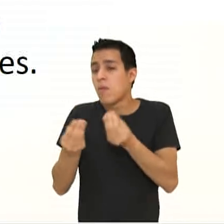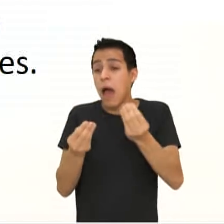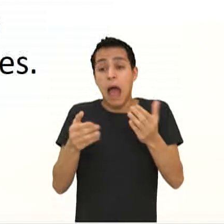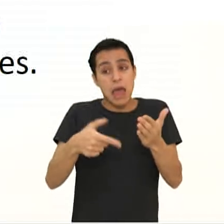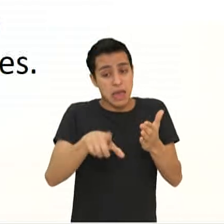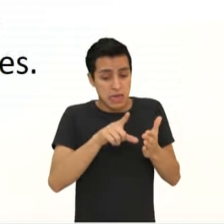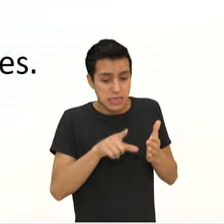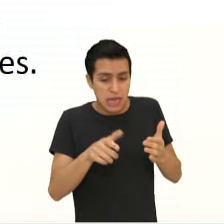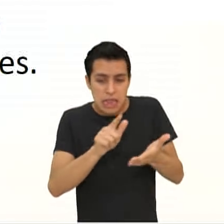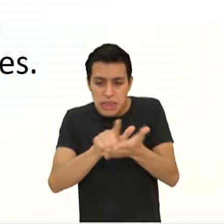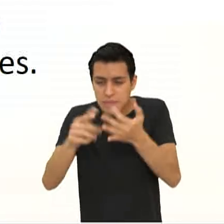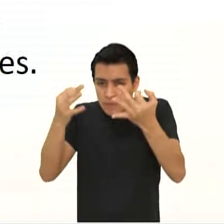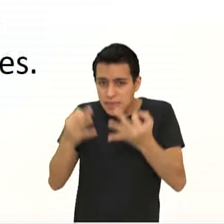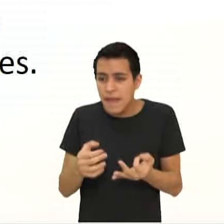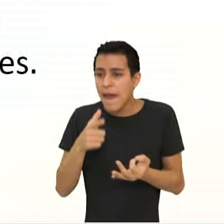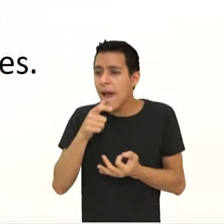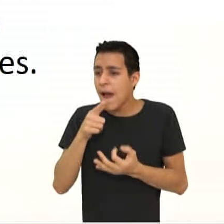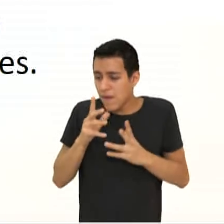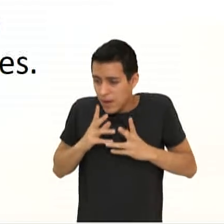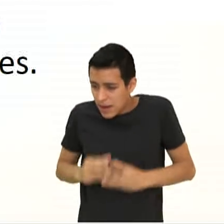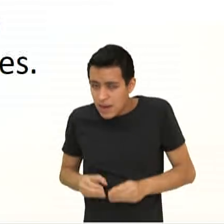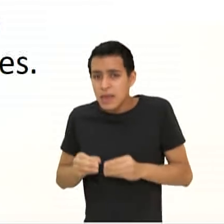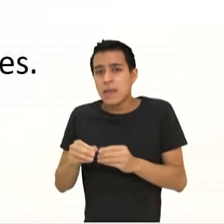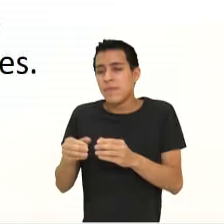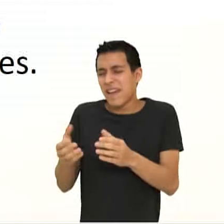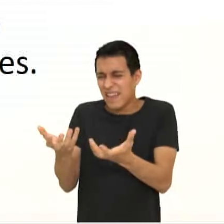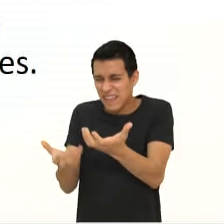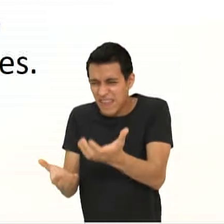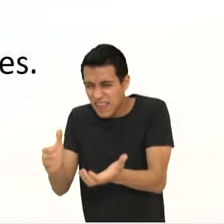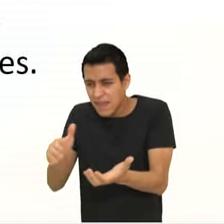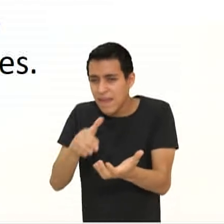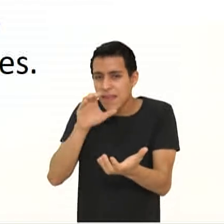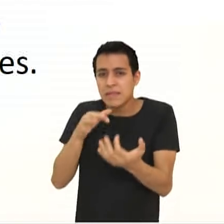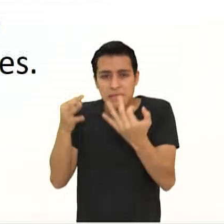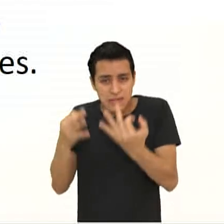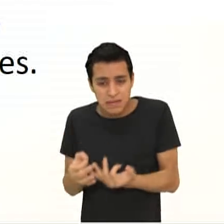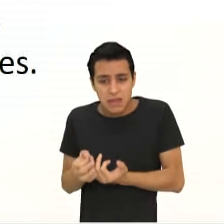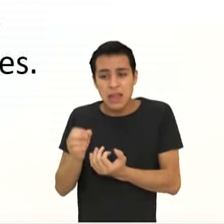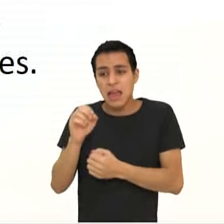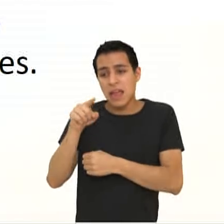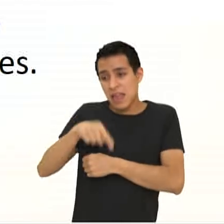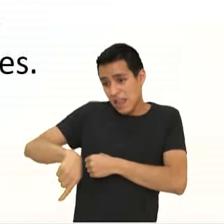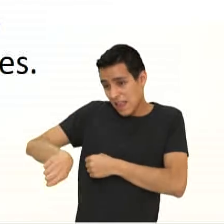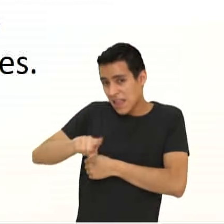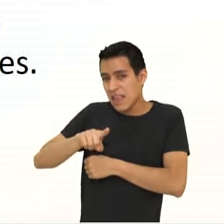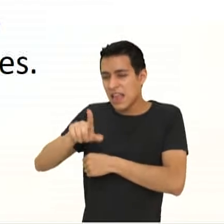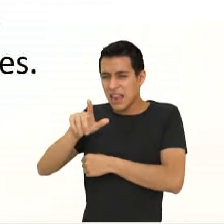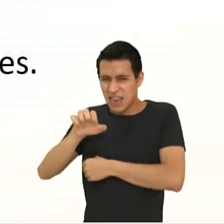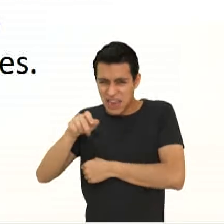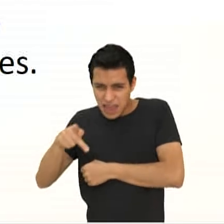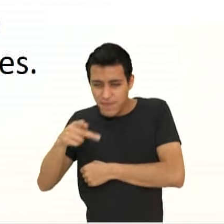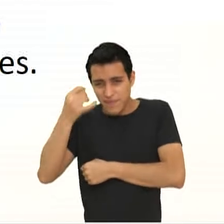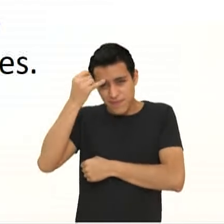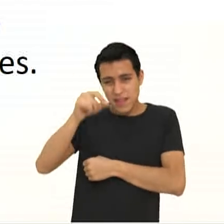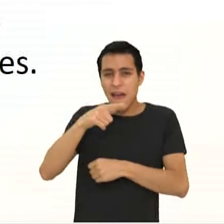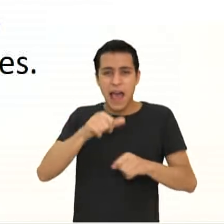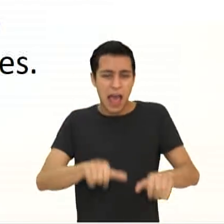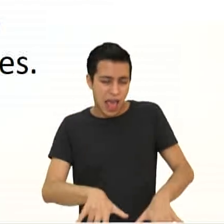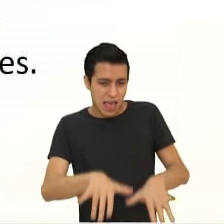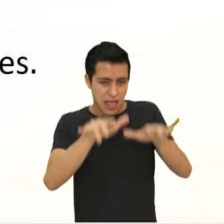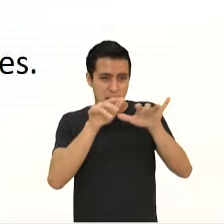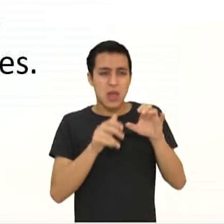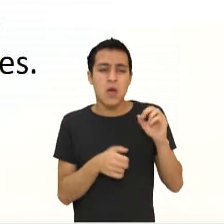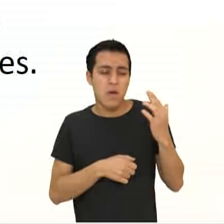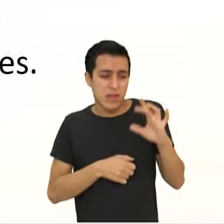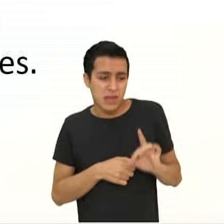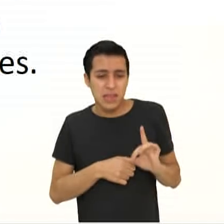alimentos, beber água fervida ou filtrada e, no caso da leptospirose, evitar água de enchentes. Ou letra D, a